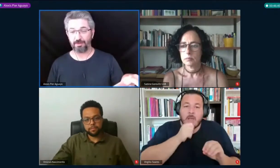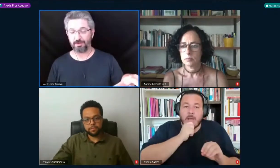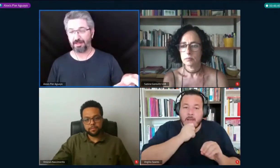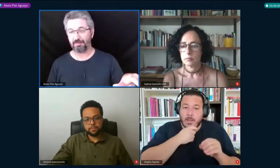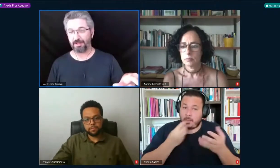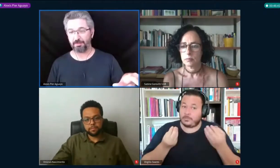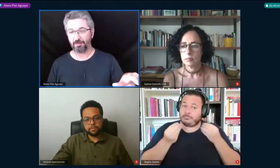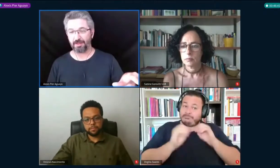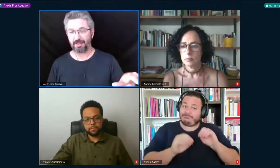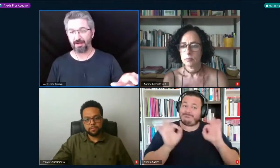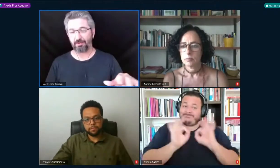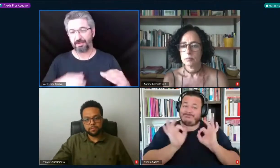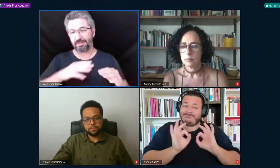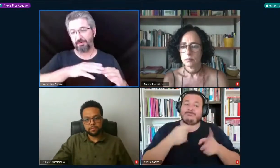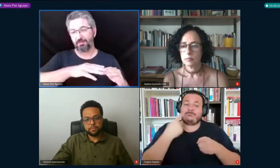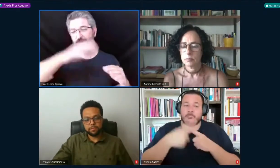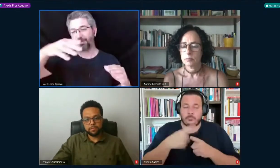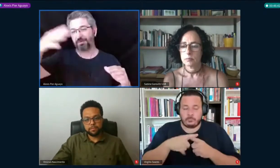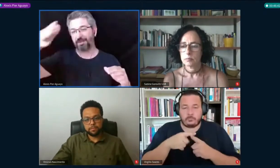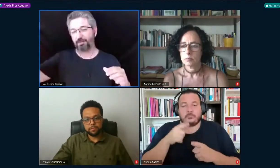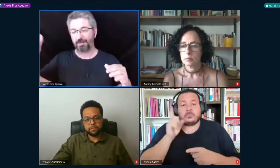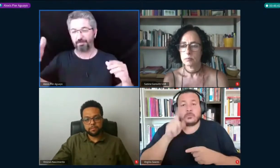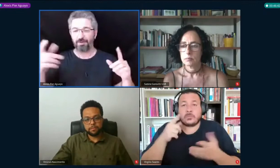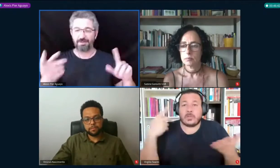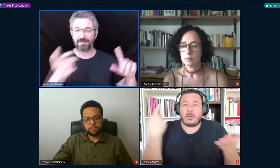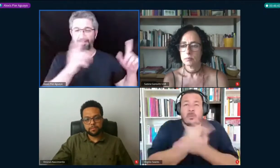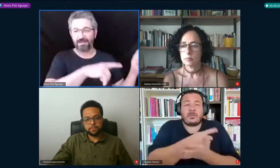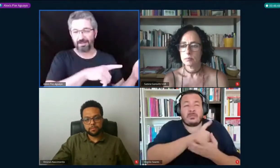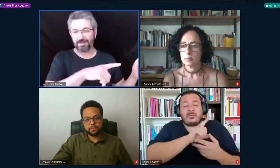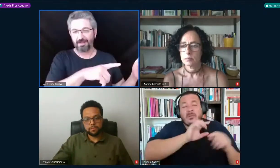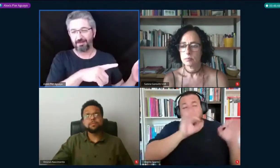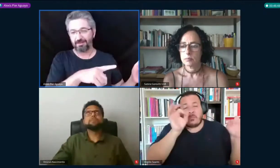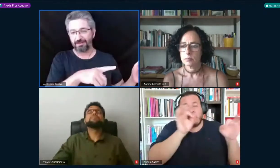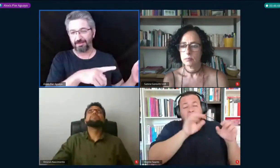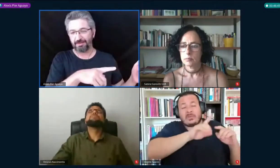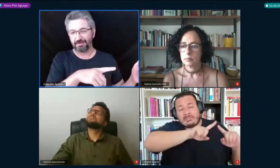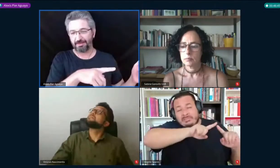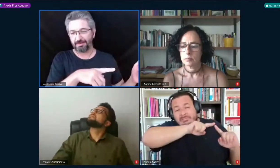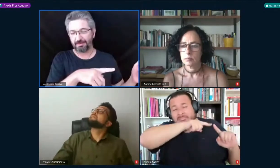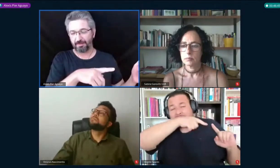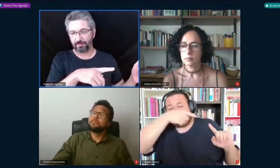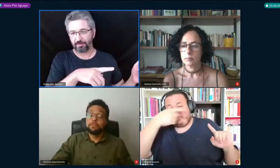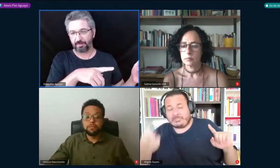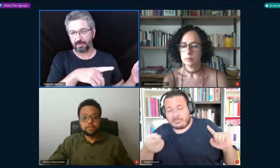não voltei foi justamente porque aconteceu muito tempo depois